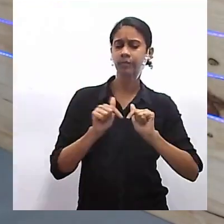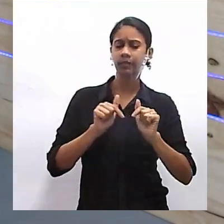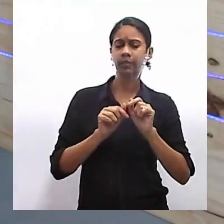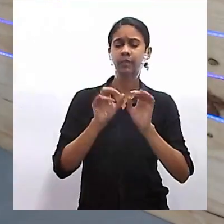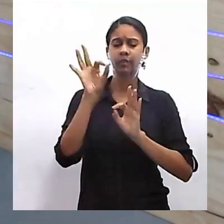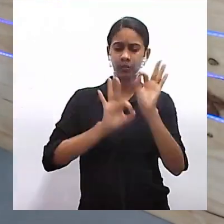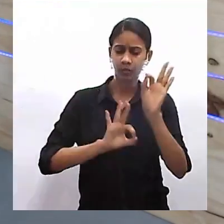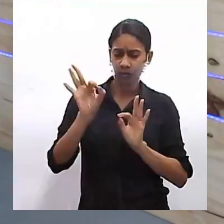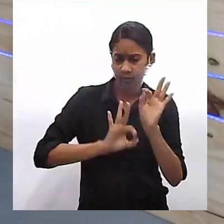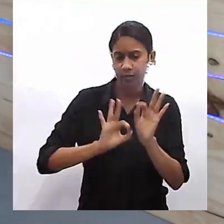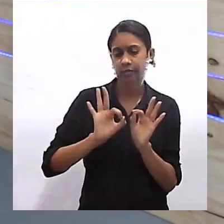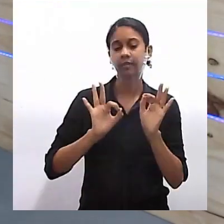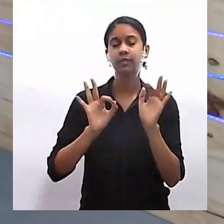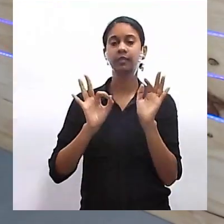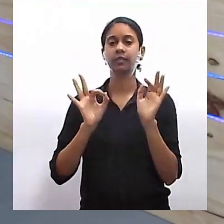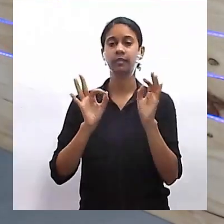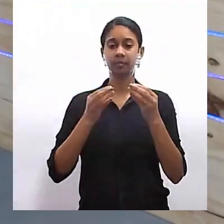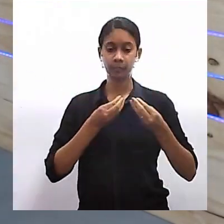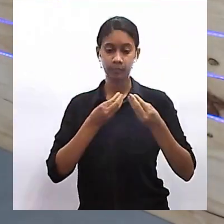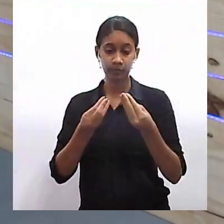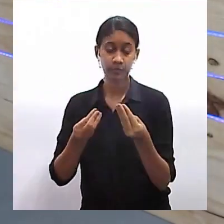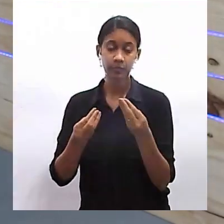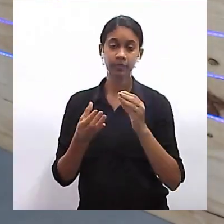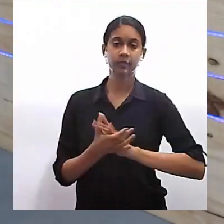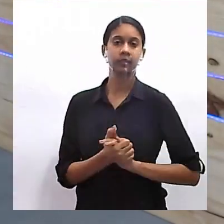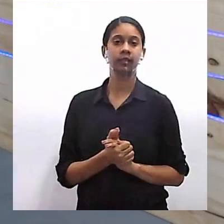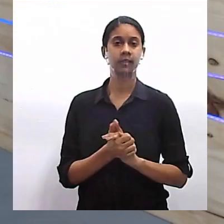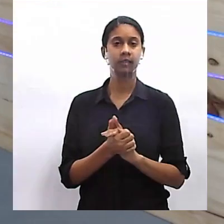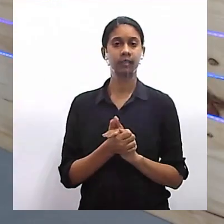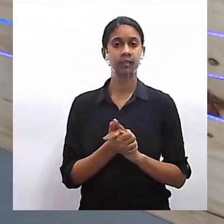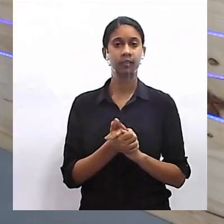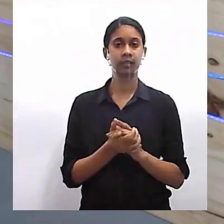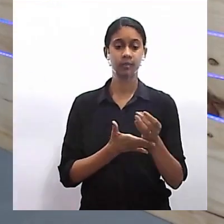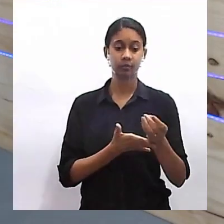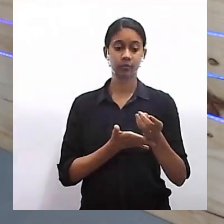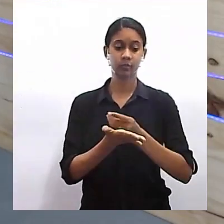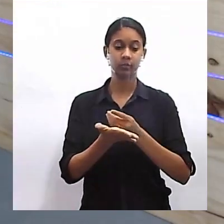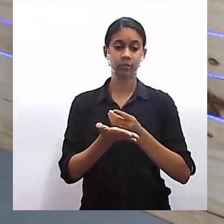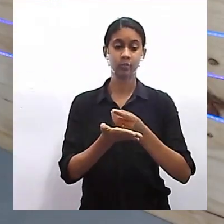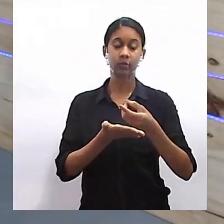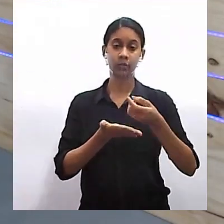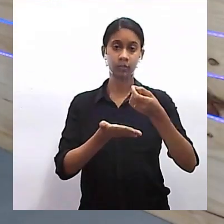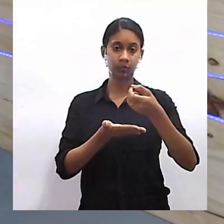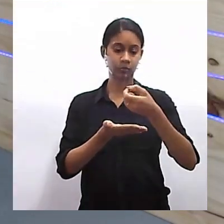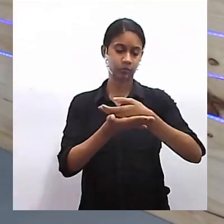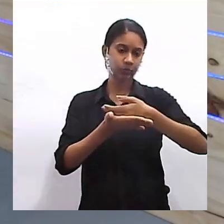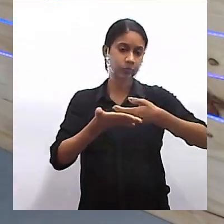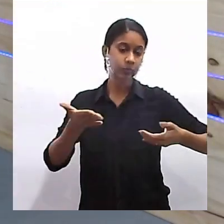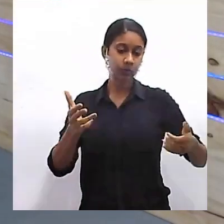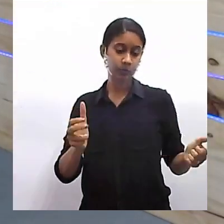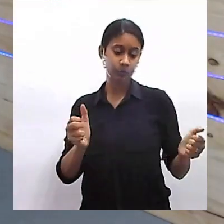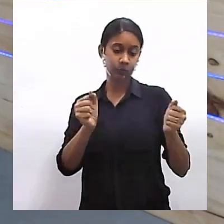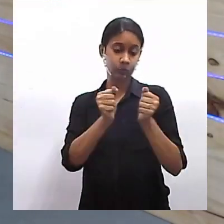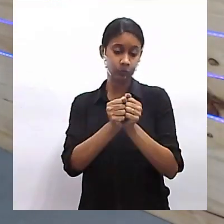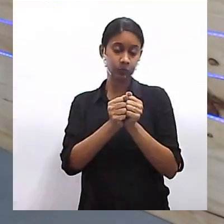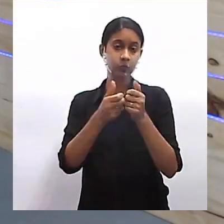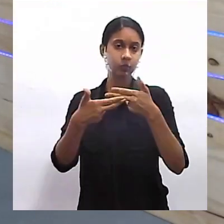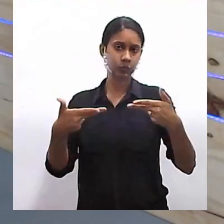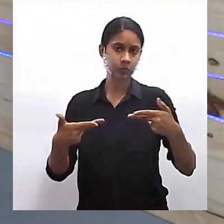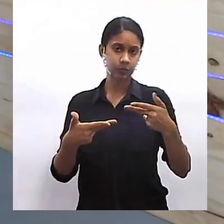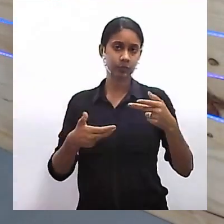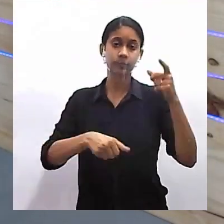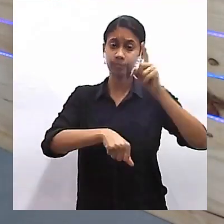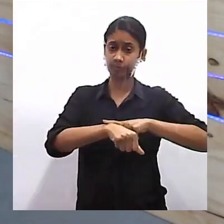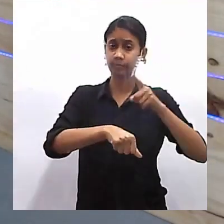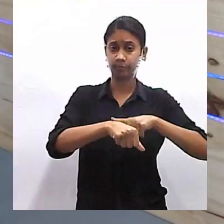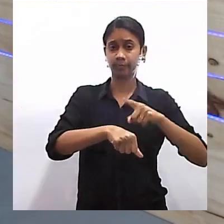roteirização, de entrega, documental e junto com a carga. levaria muito tempo, e tempo é dinheiro dentro